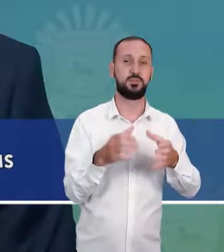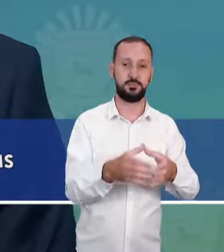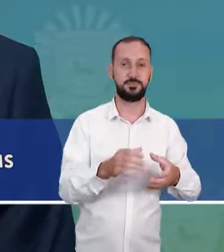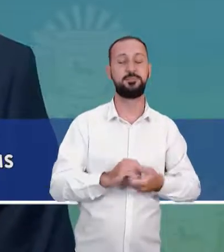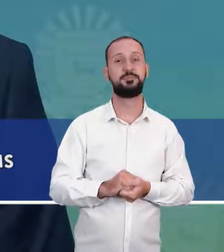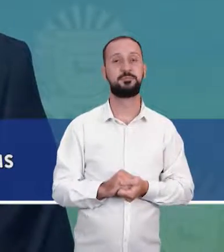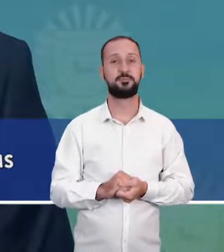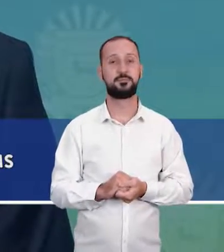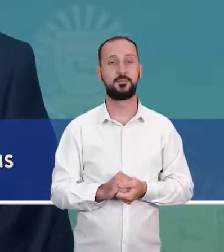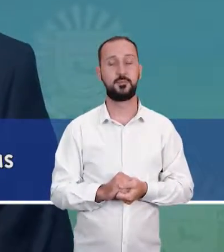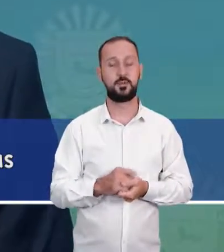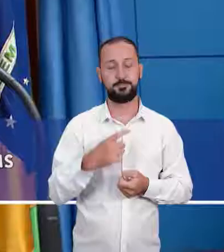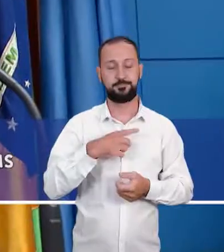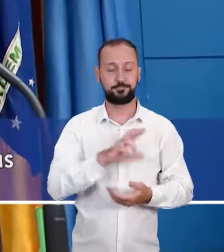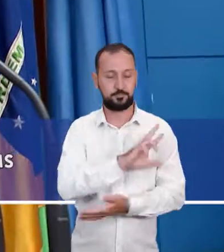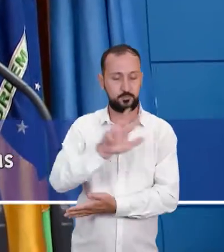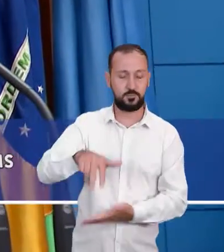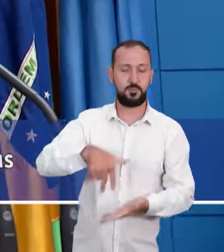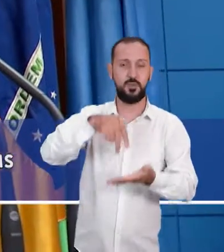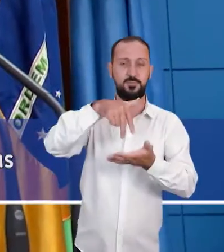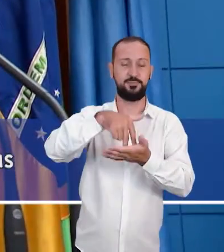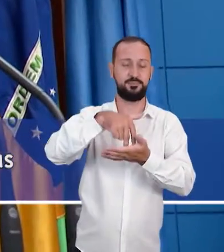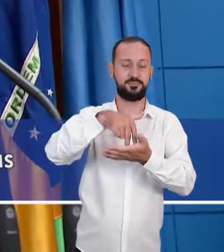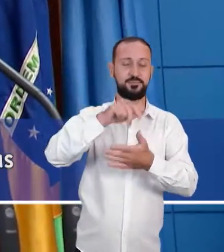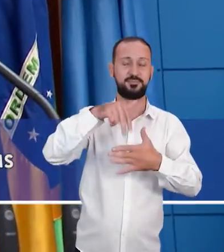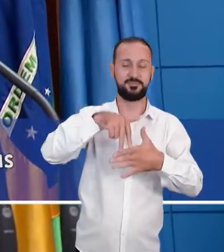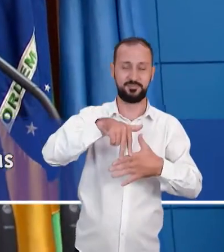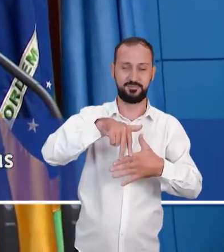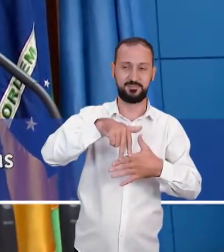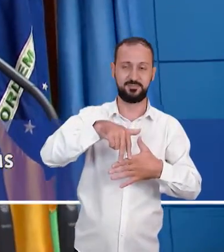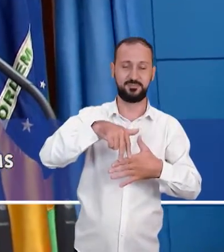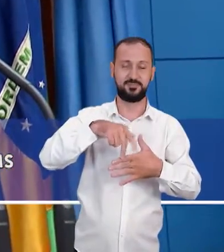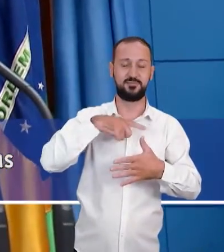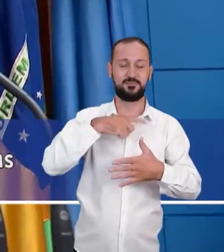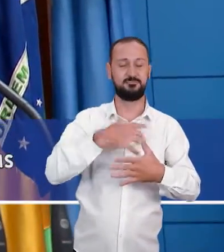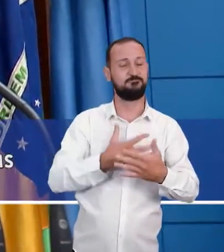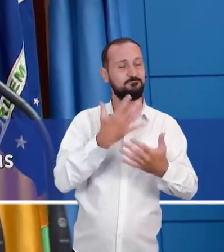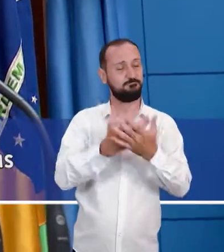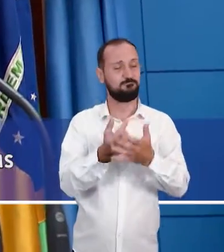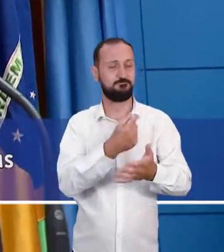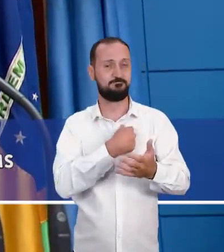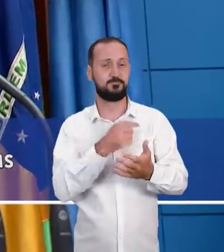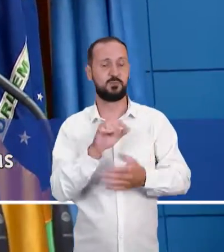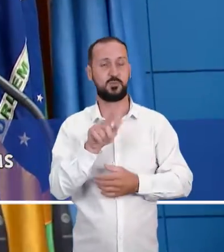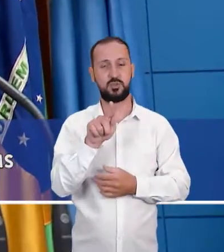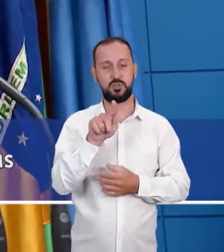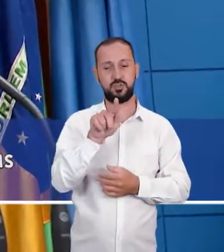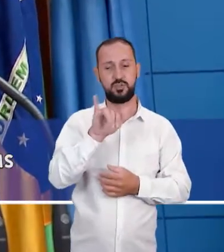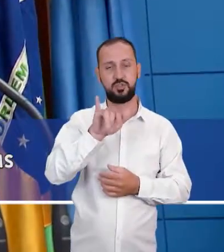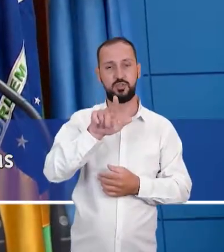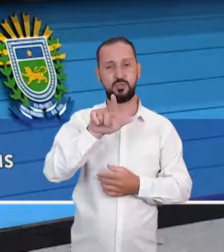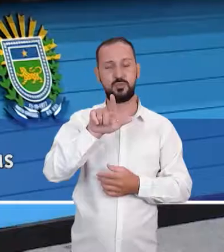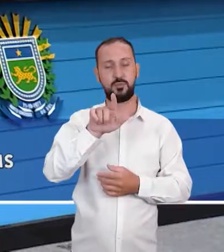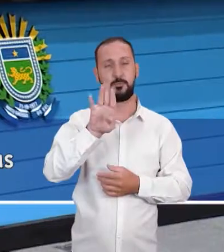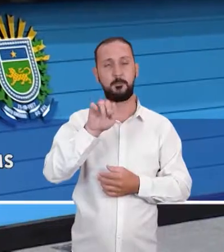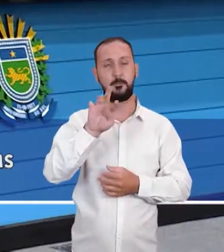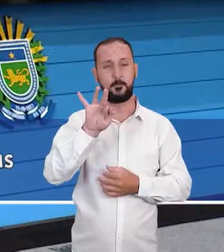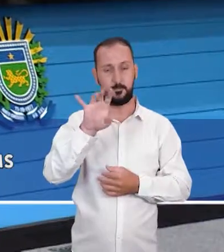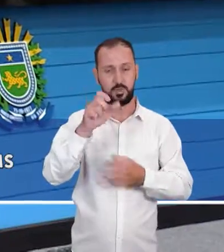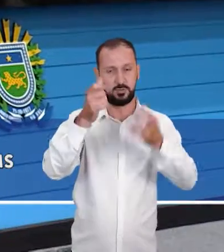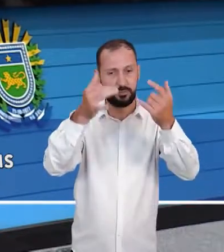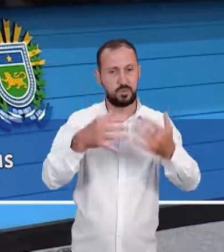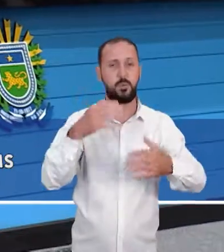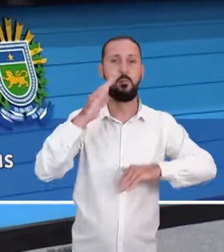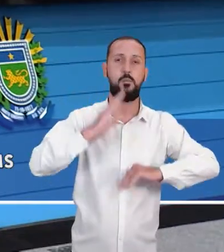escrivão é um membro dessa equipe também. Discursando em nome dos homenageados, o escrivão de polícia Gilberto Arteiro Ramos Filho falou um